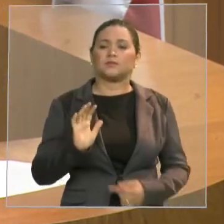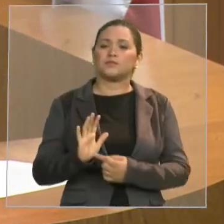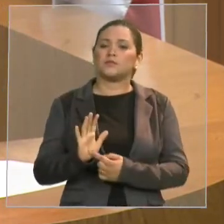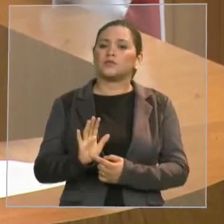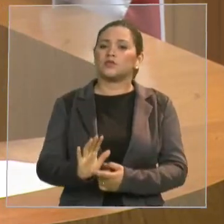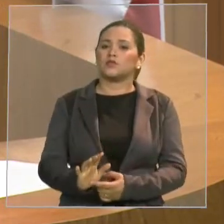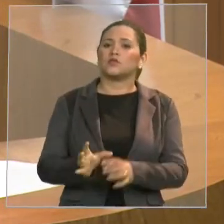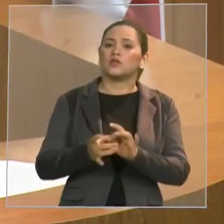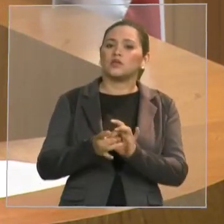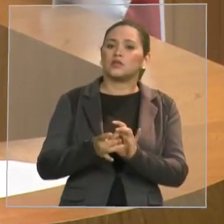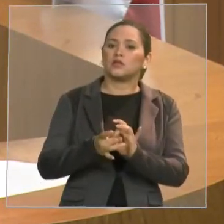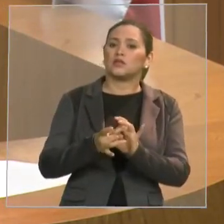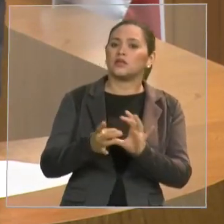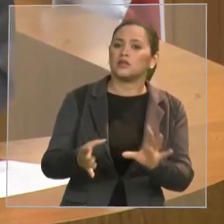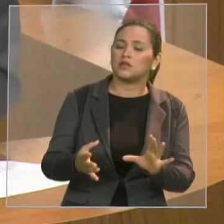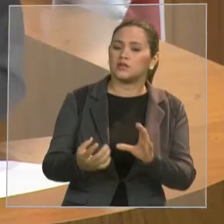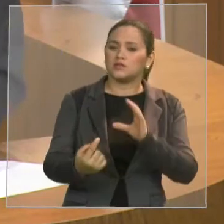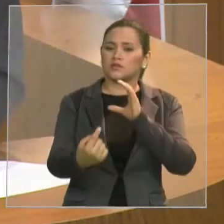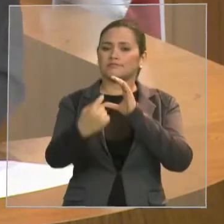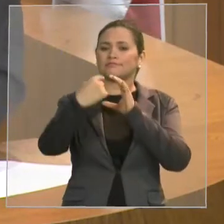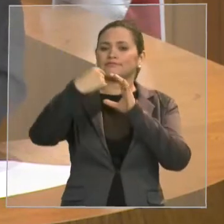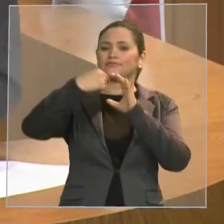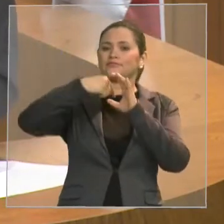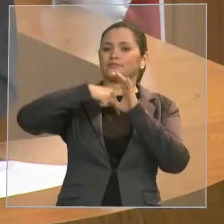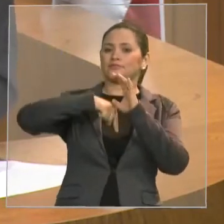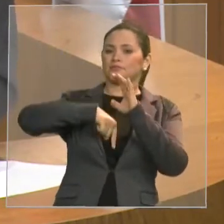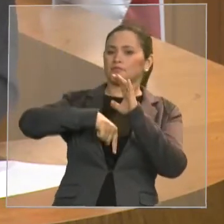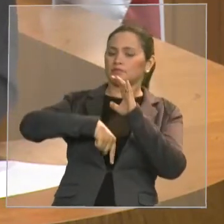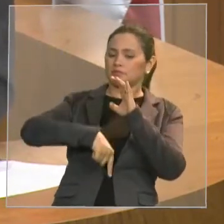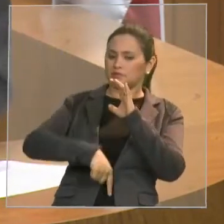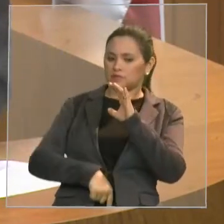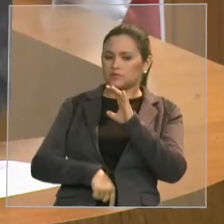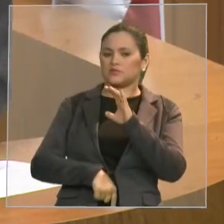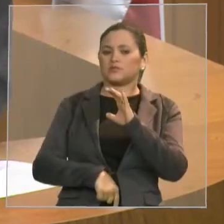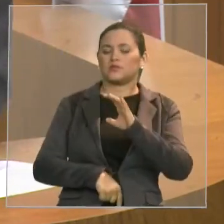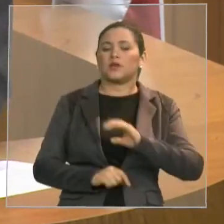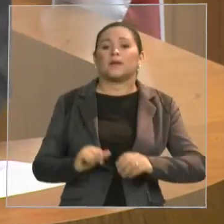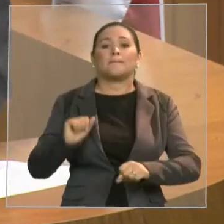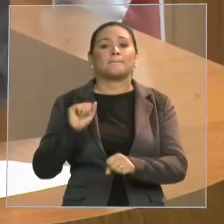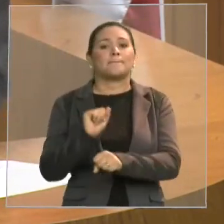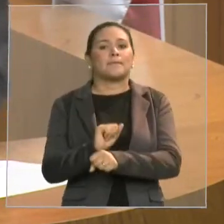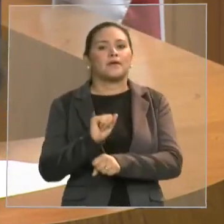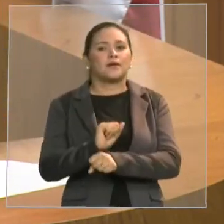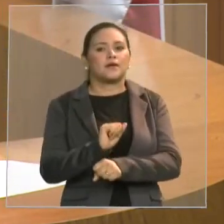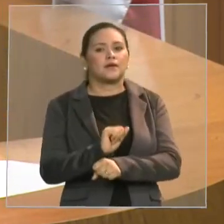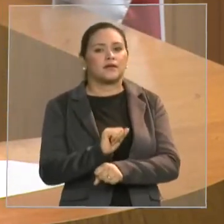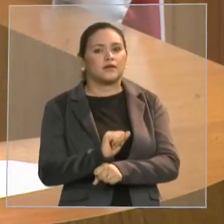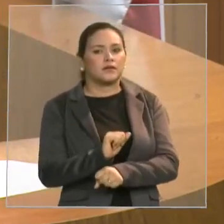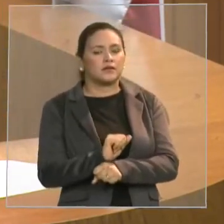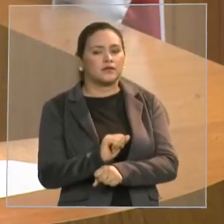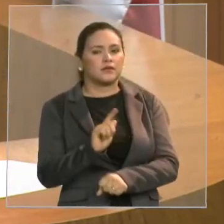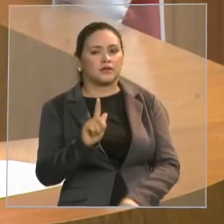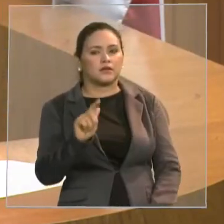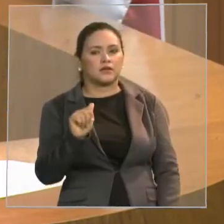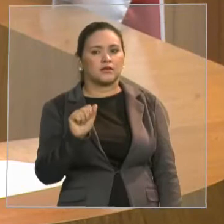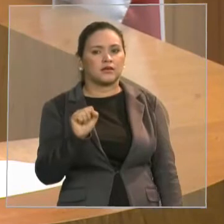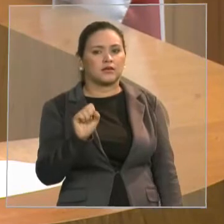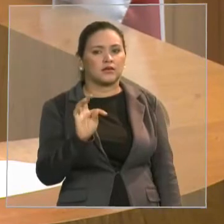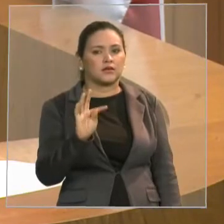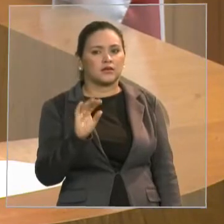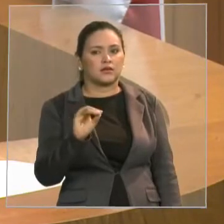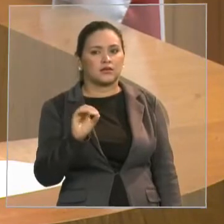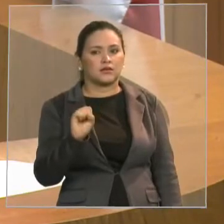livre passagem do contraste para a cavidade estomacal. A gastrostomia foi suspensa, porque a criança estava se alimentando por via